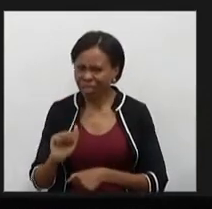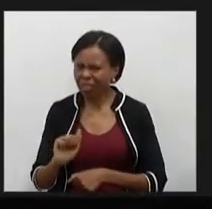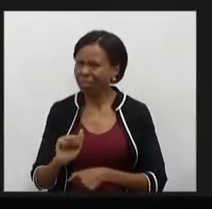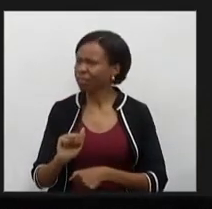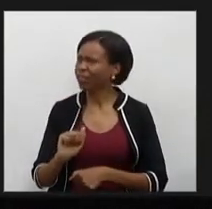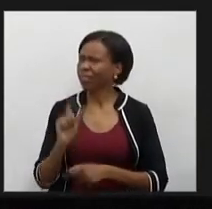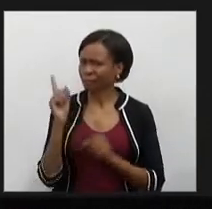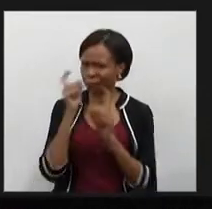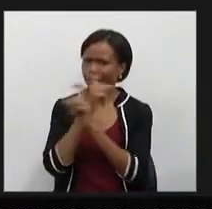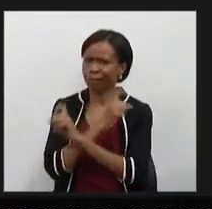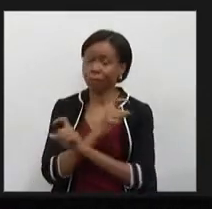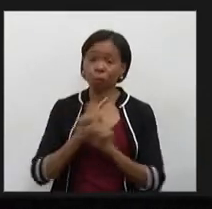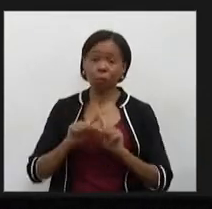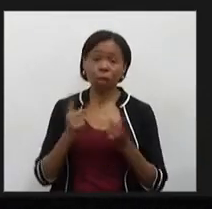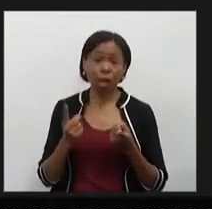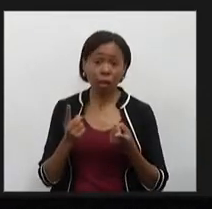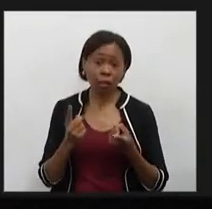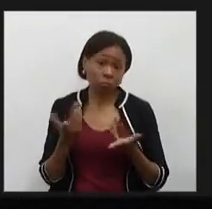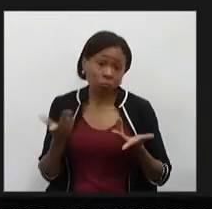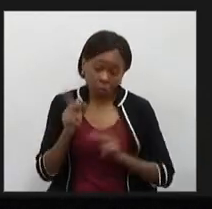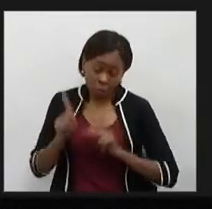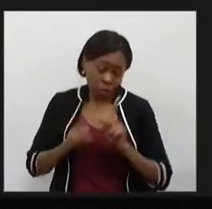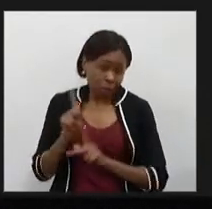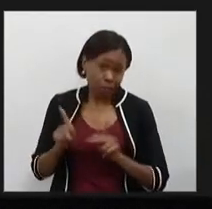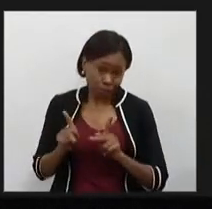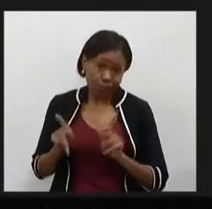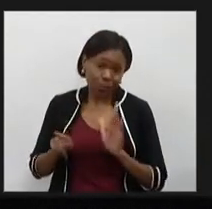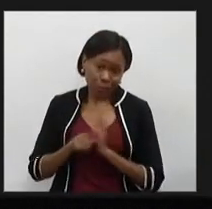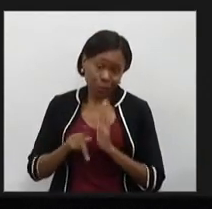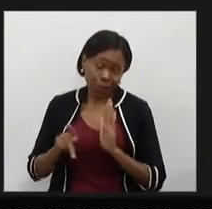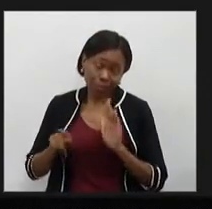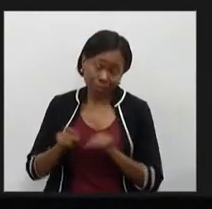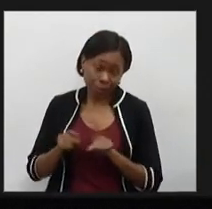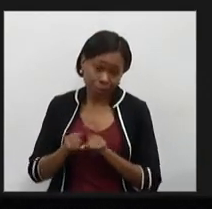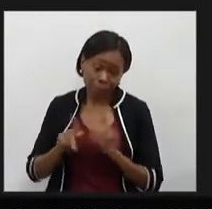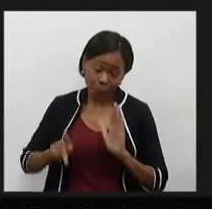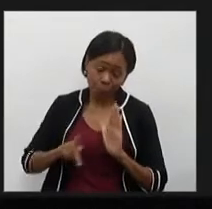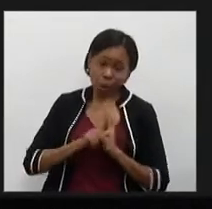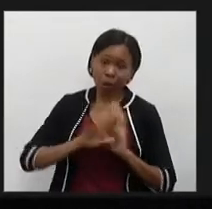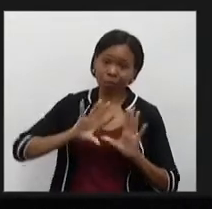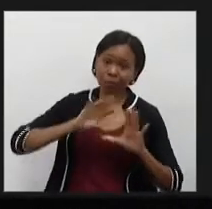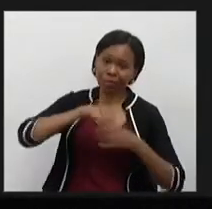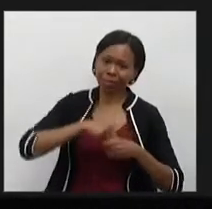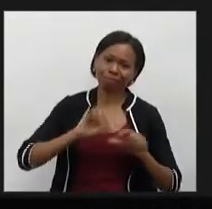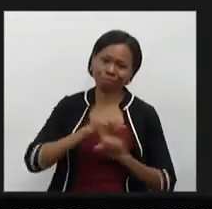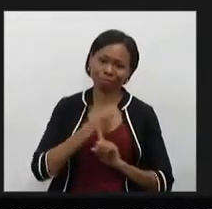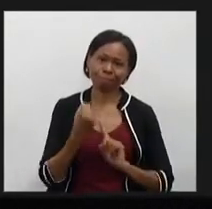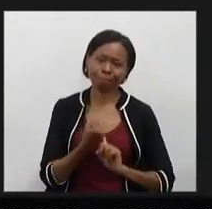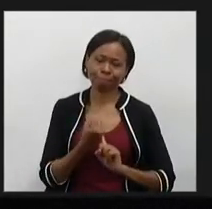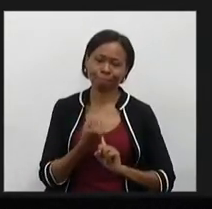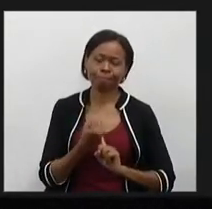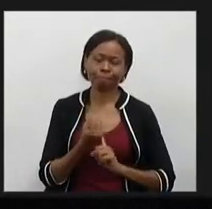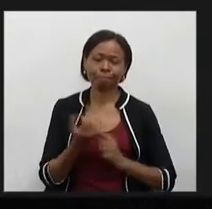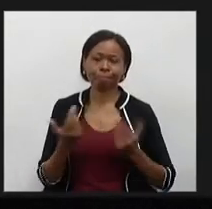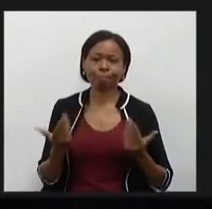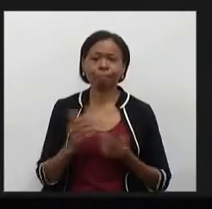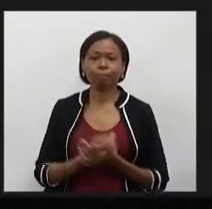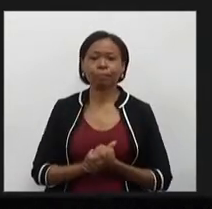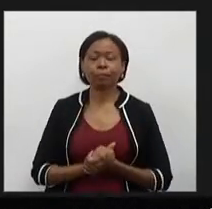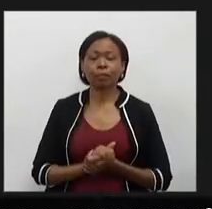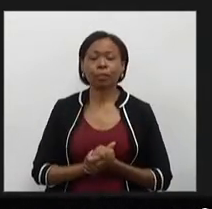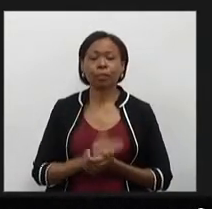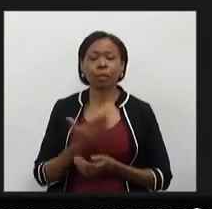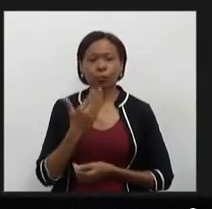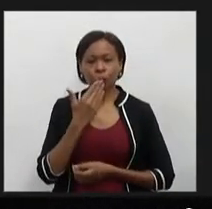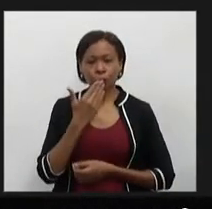fazem parte da sociedade. Então, eu acho um absurdo isso. E mais do que